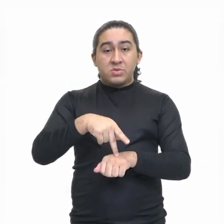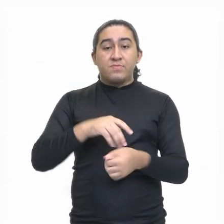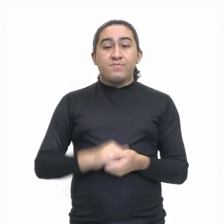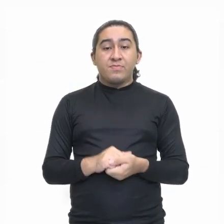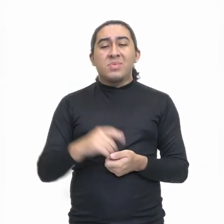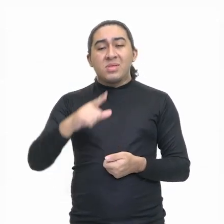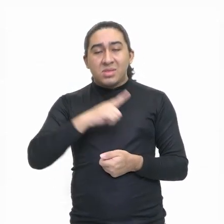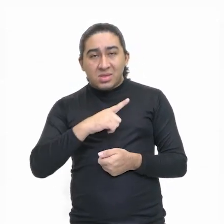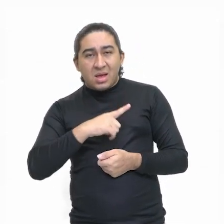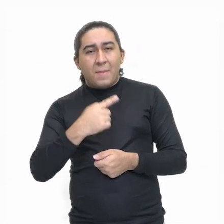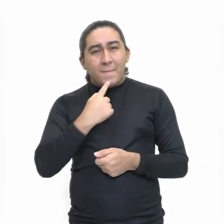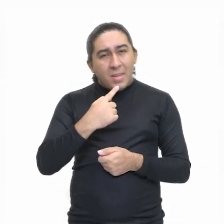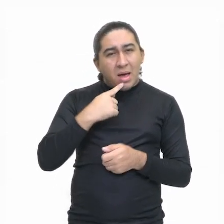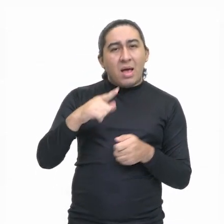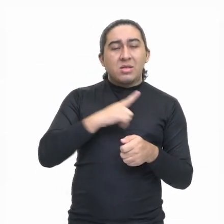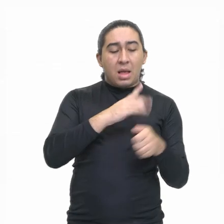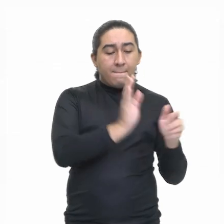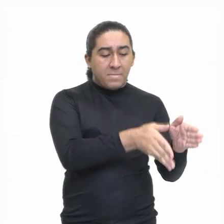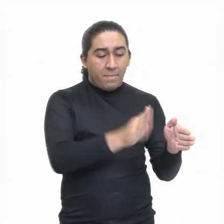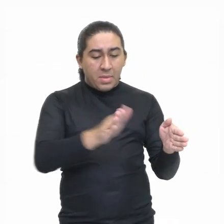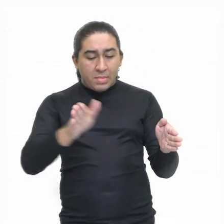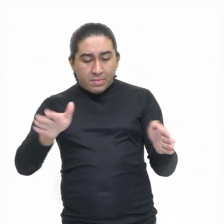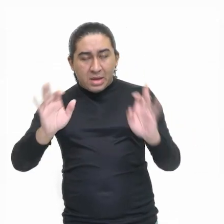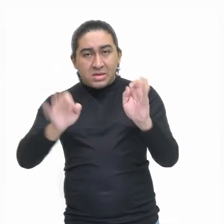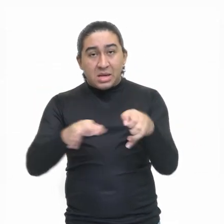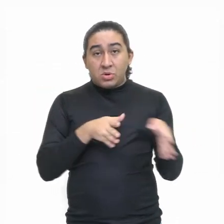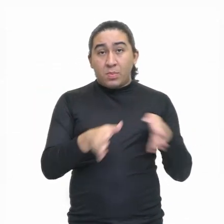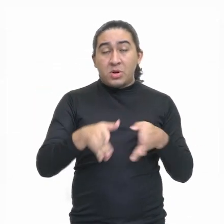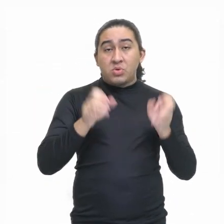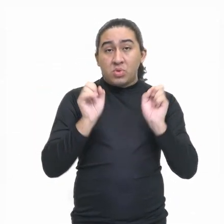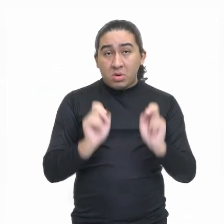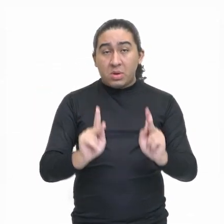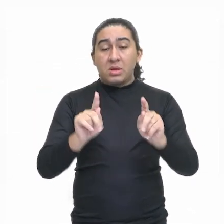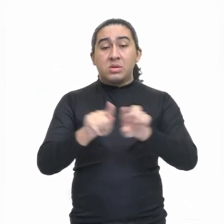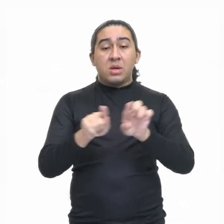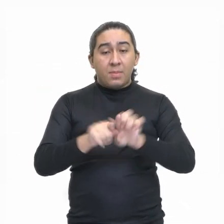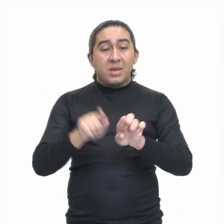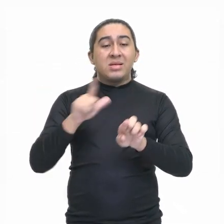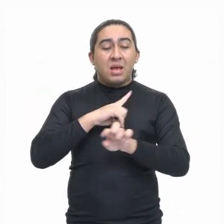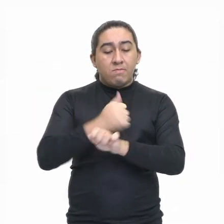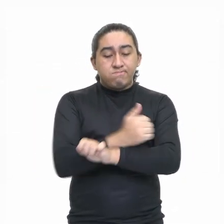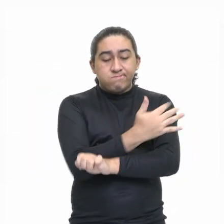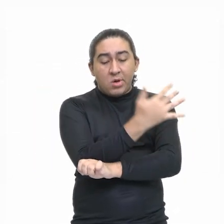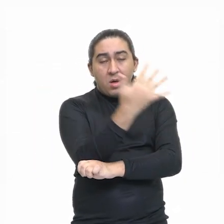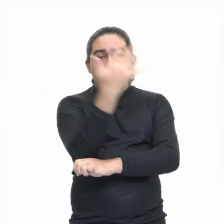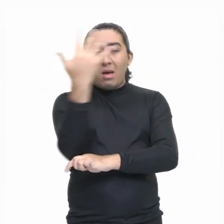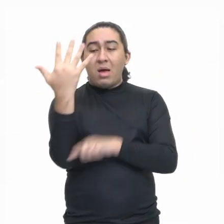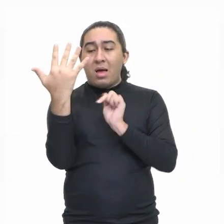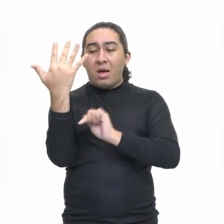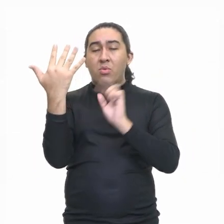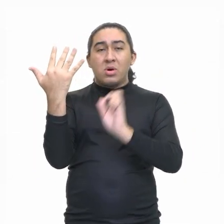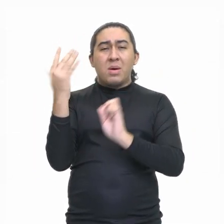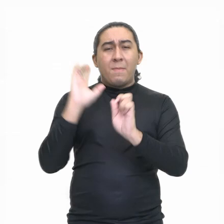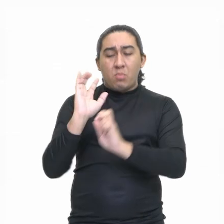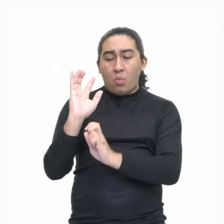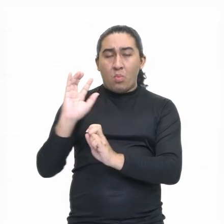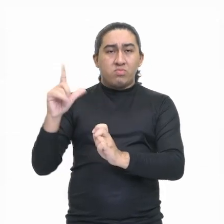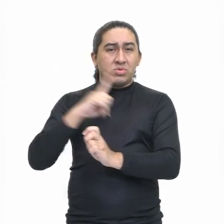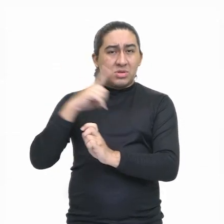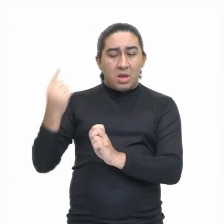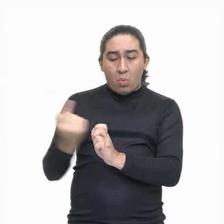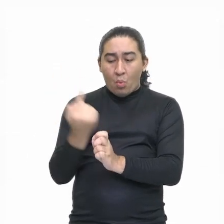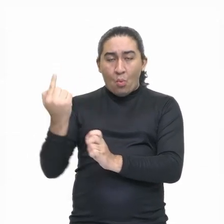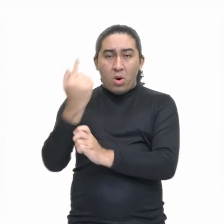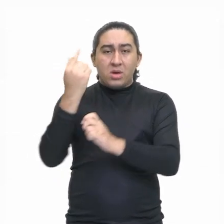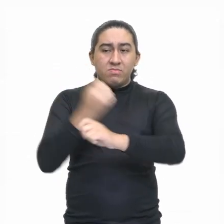clima tropical, sazonal, com vegetação de savana ali. Ela tem as árvores, né, com troncos retorcidos e